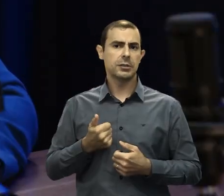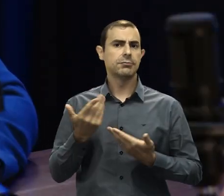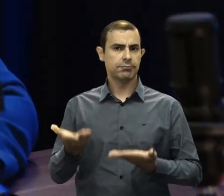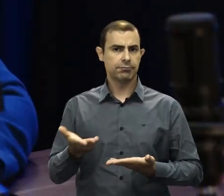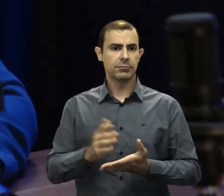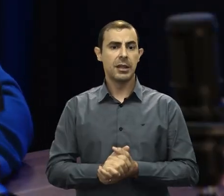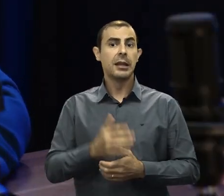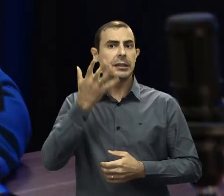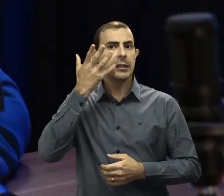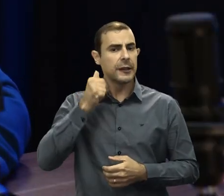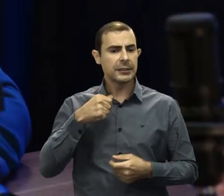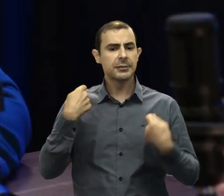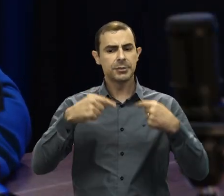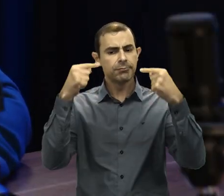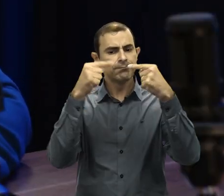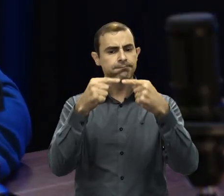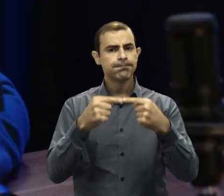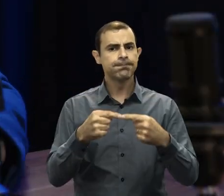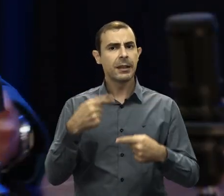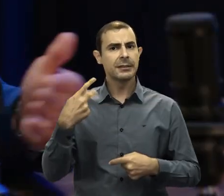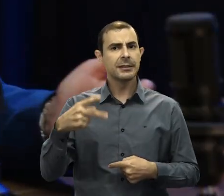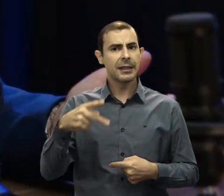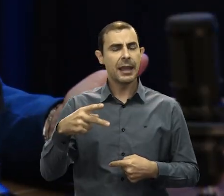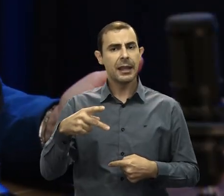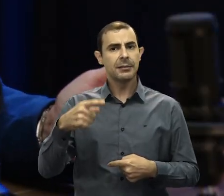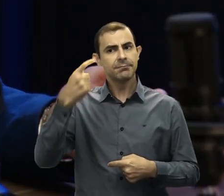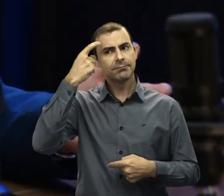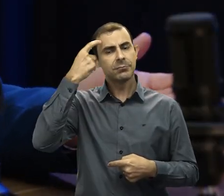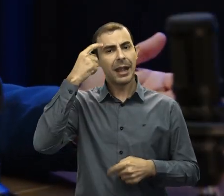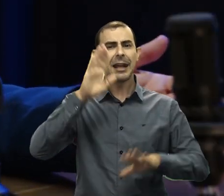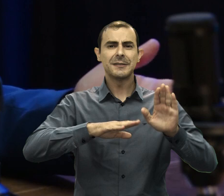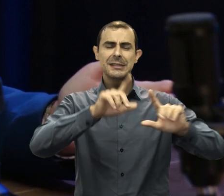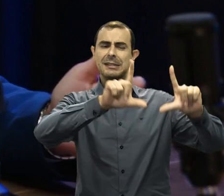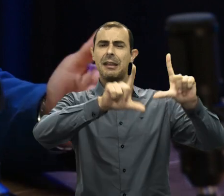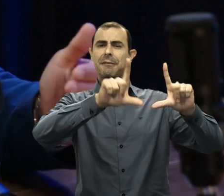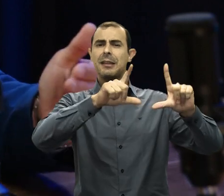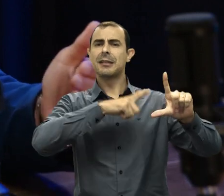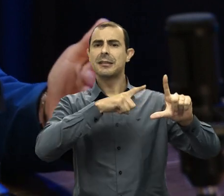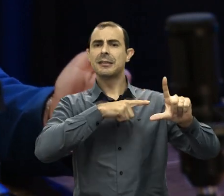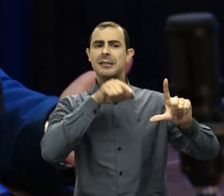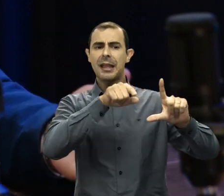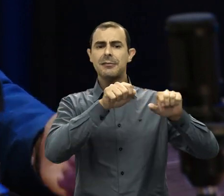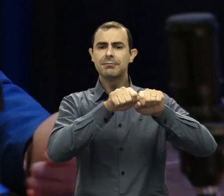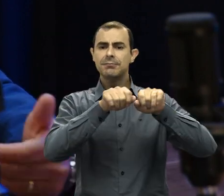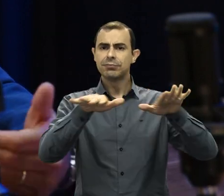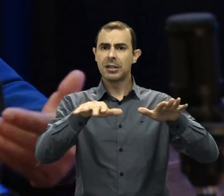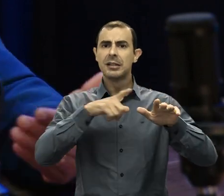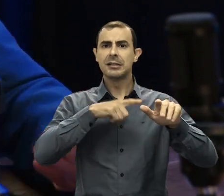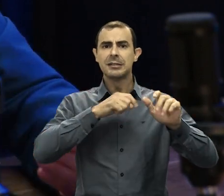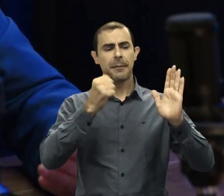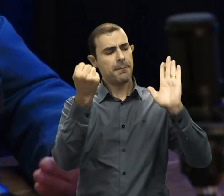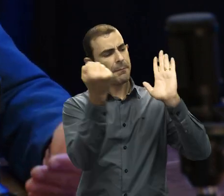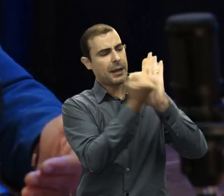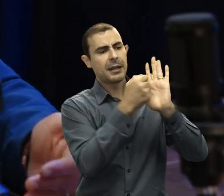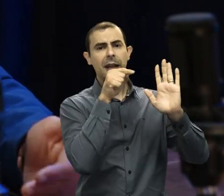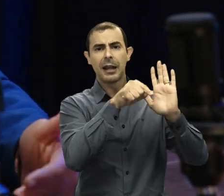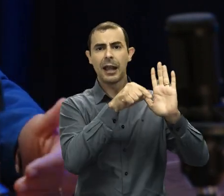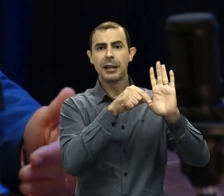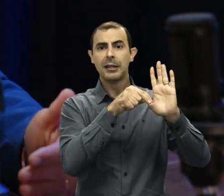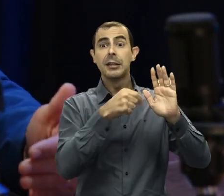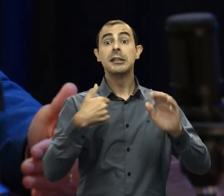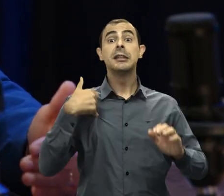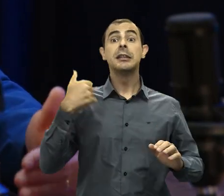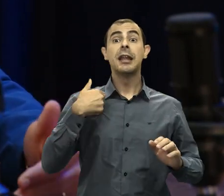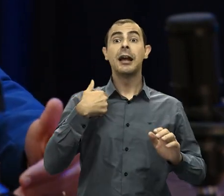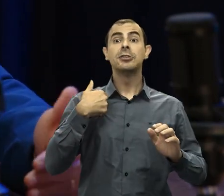escutar algo que seja compatível, né? Na televisão tem, né? Esse conteúdo é recomendado para